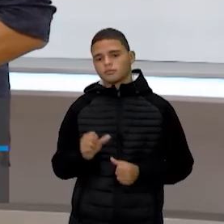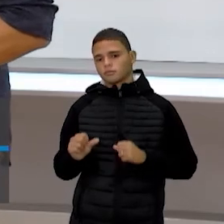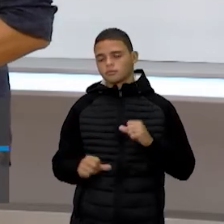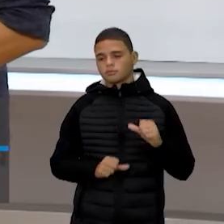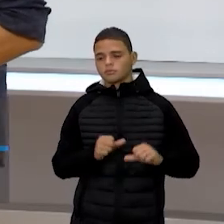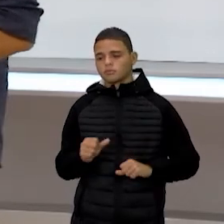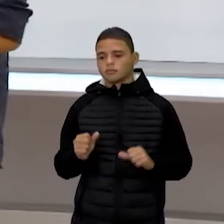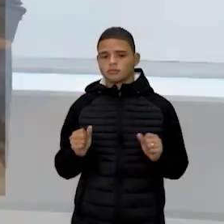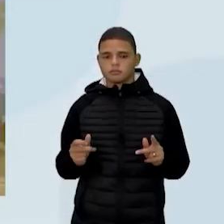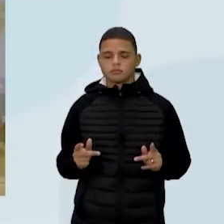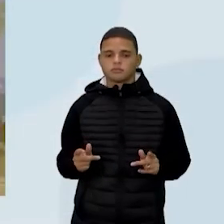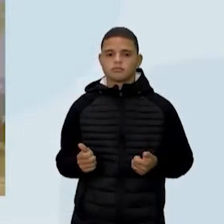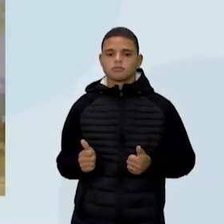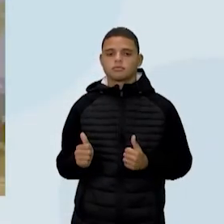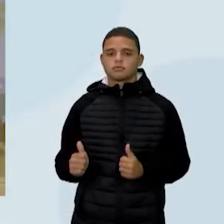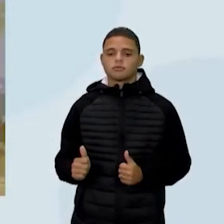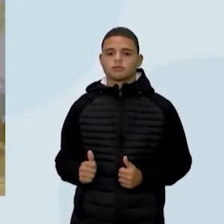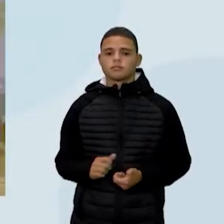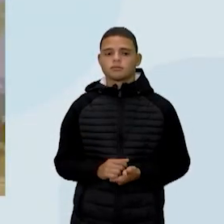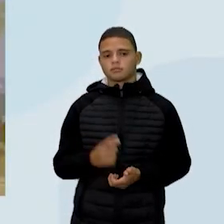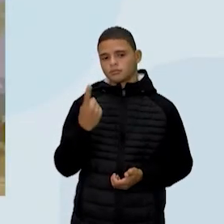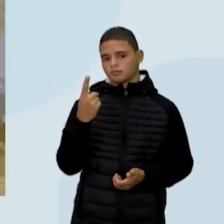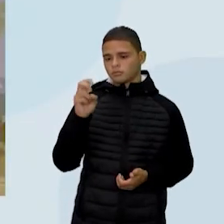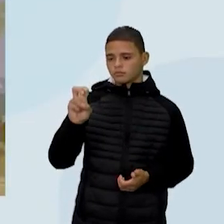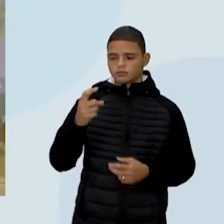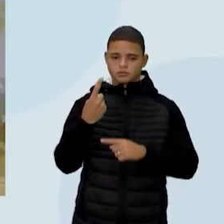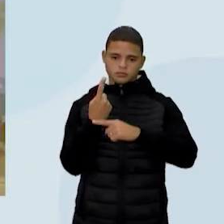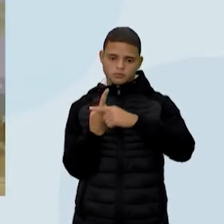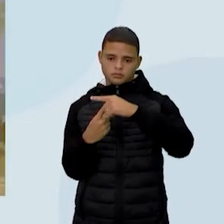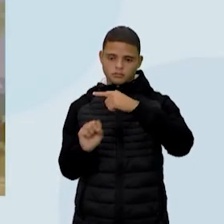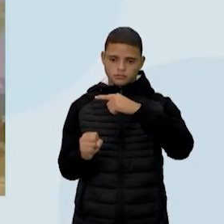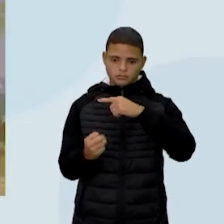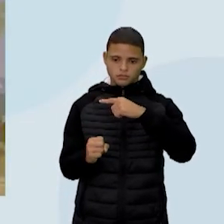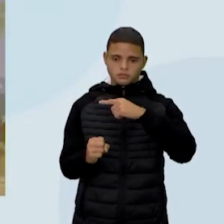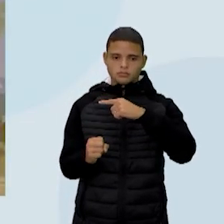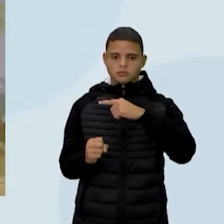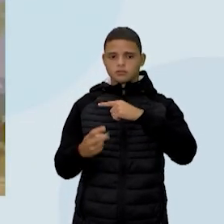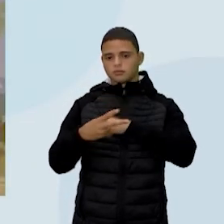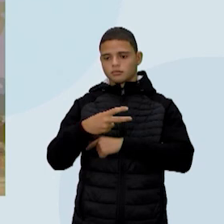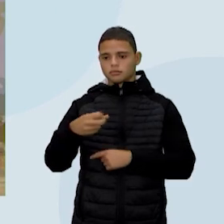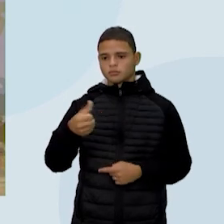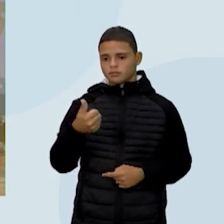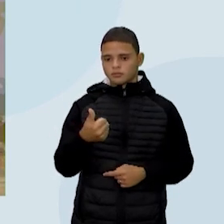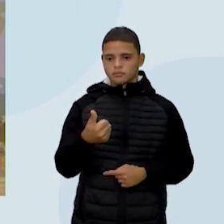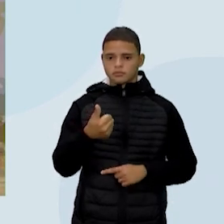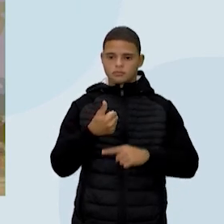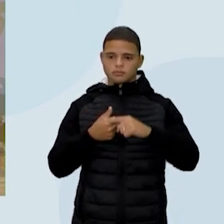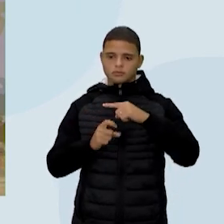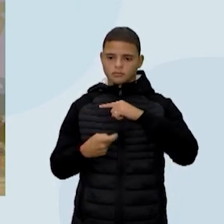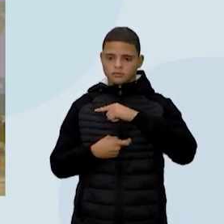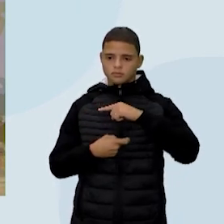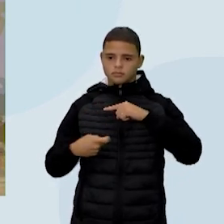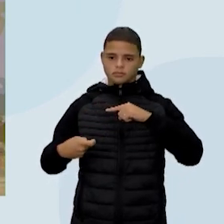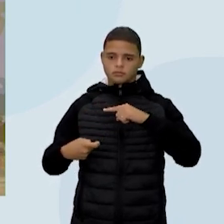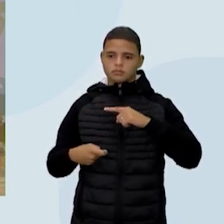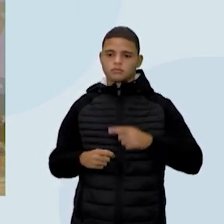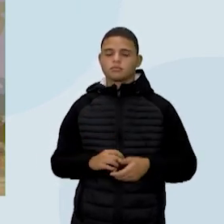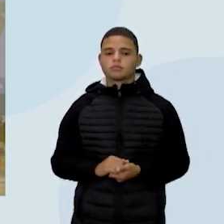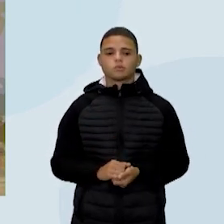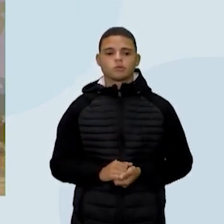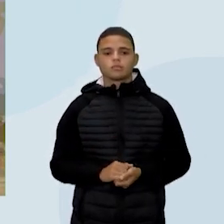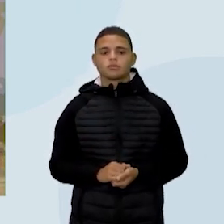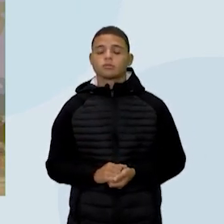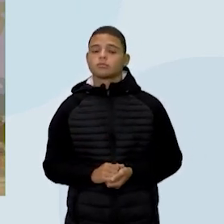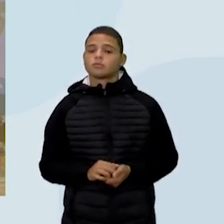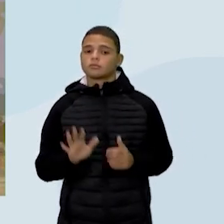Acompanha aí. Olha lá. 15 sobre 18, né? Ficou igual a 6 para x.